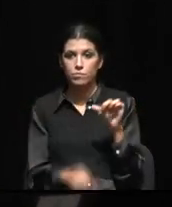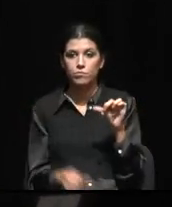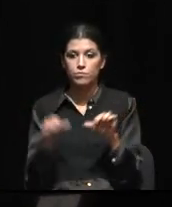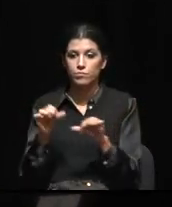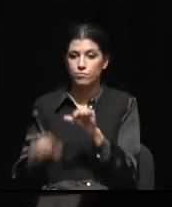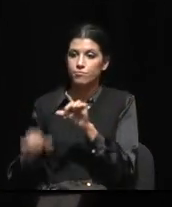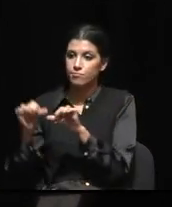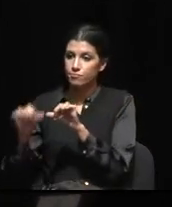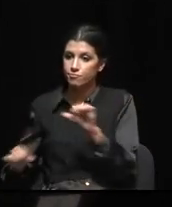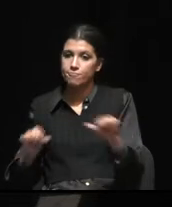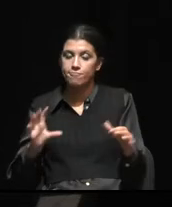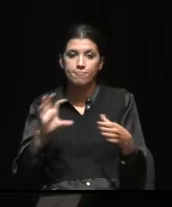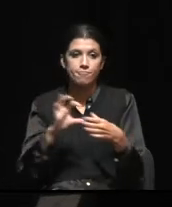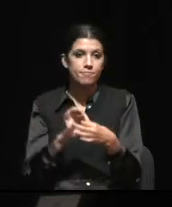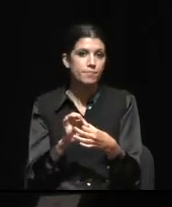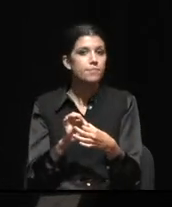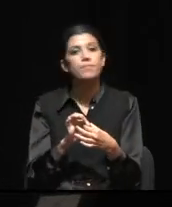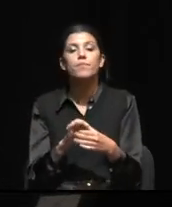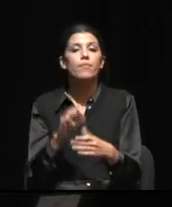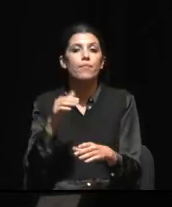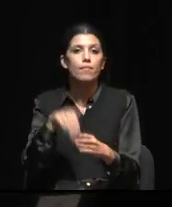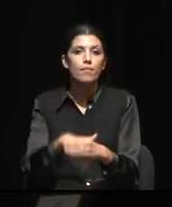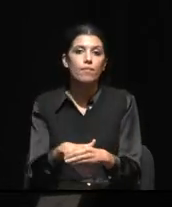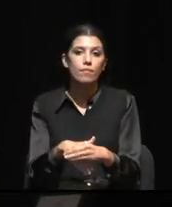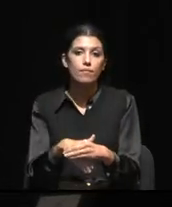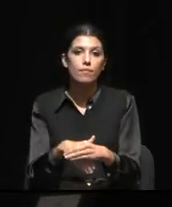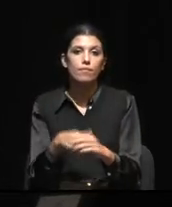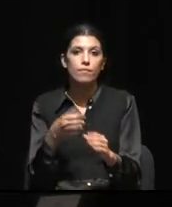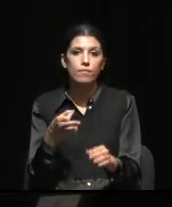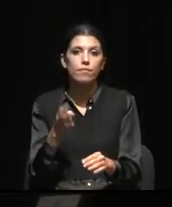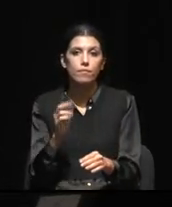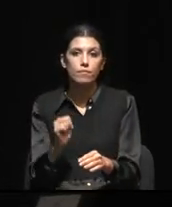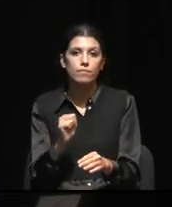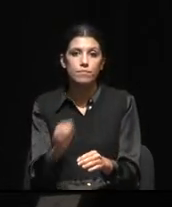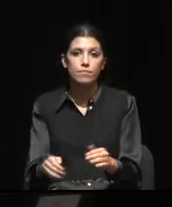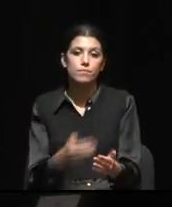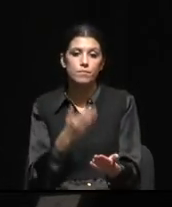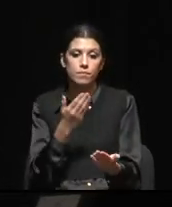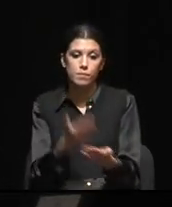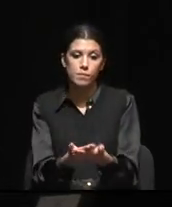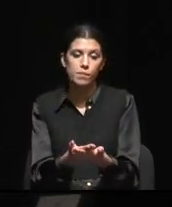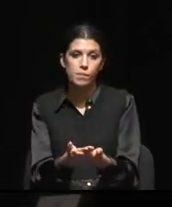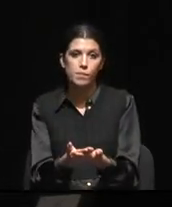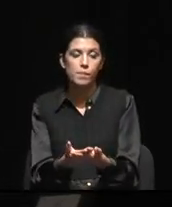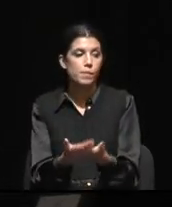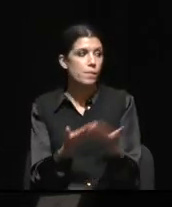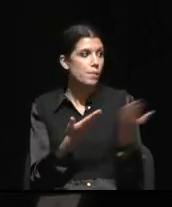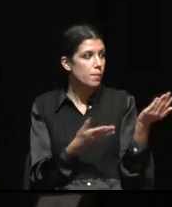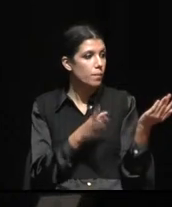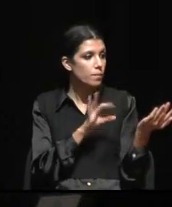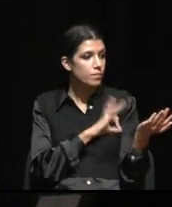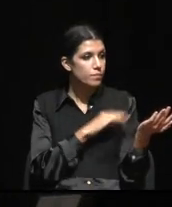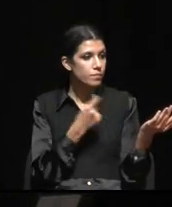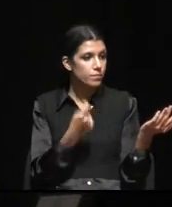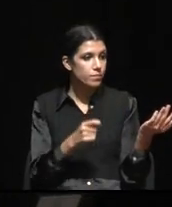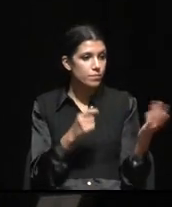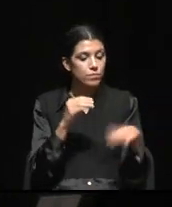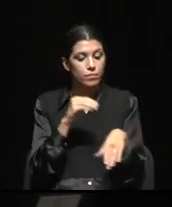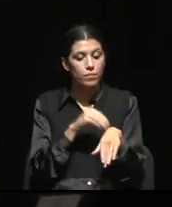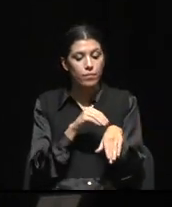foram sendo feitas acerca dos votos que o PS aqui trouxe deixar apenas senhor presidente Um breve